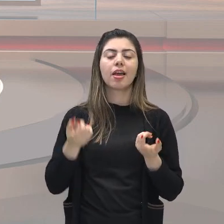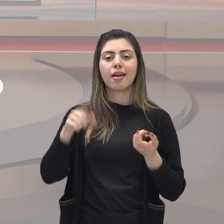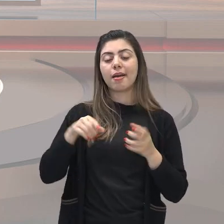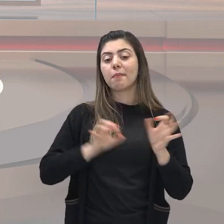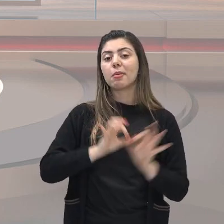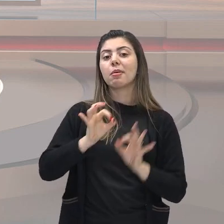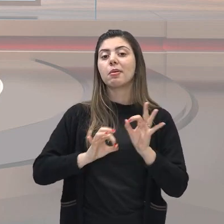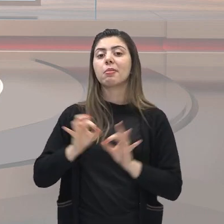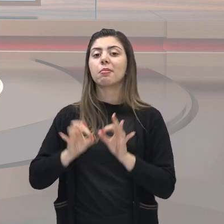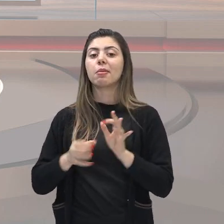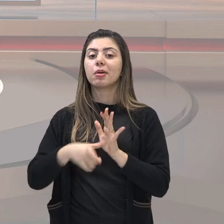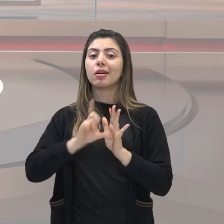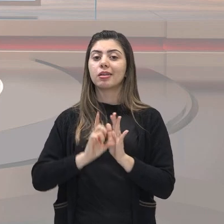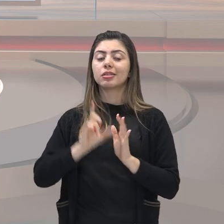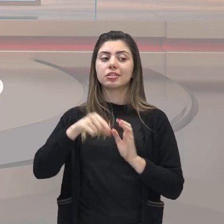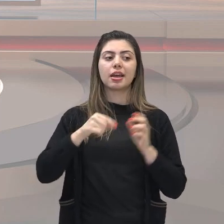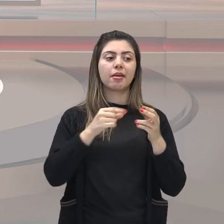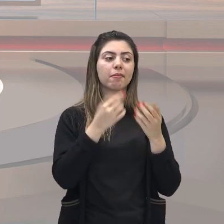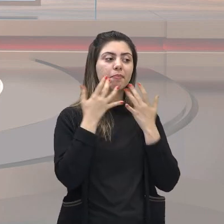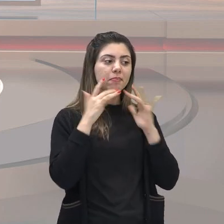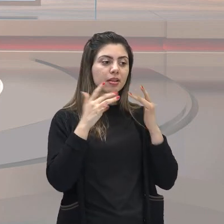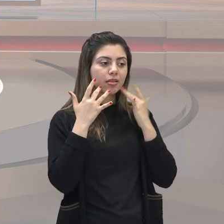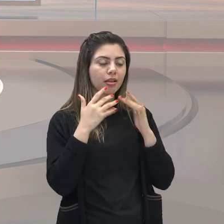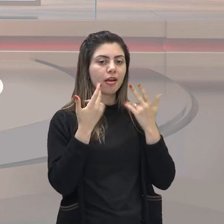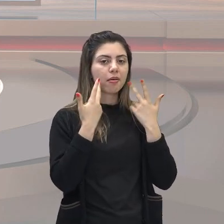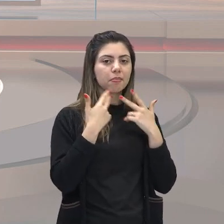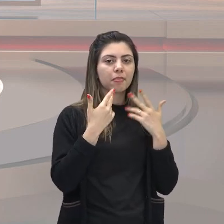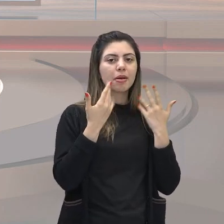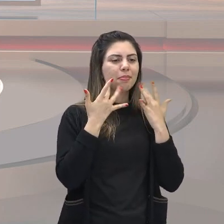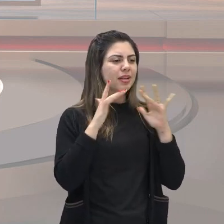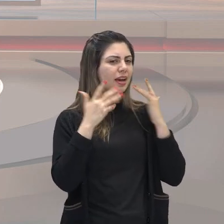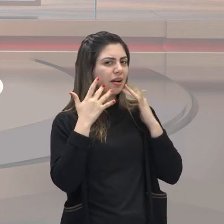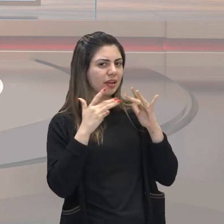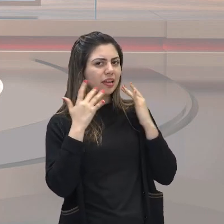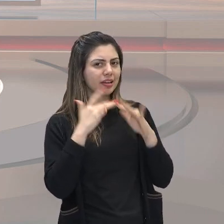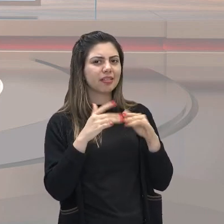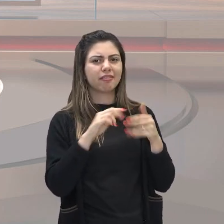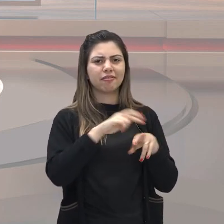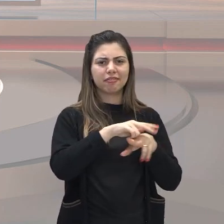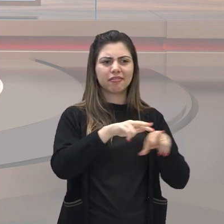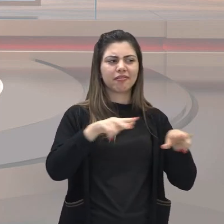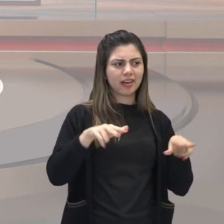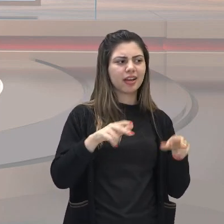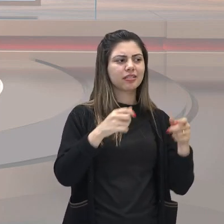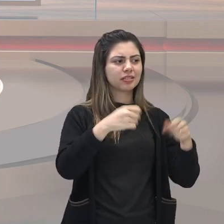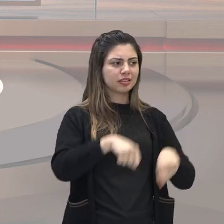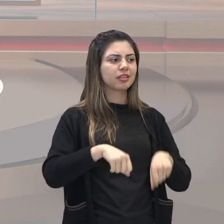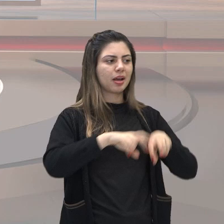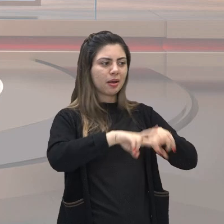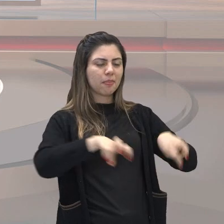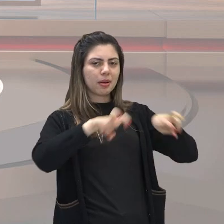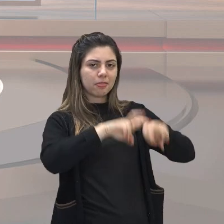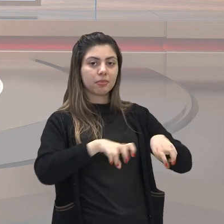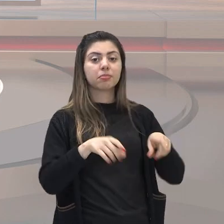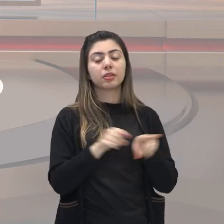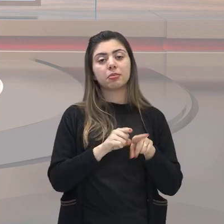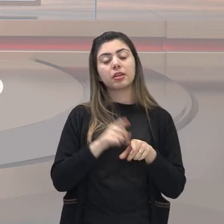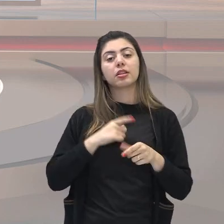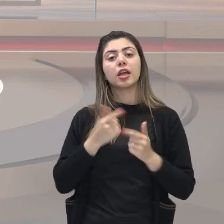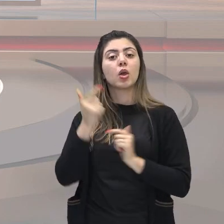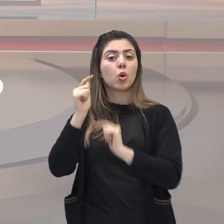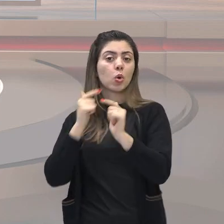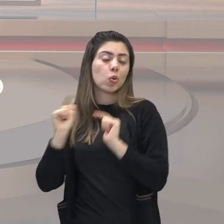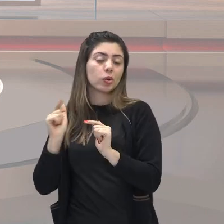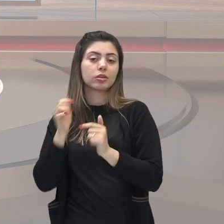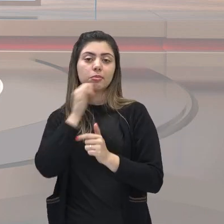processo de extração desses minerais. Além de que também nós temos aí também outras minas de